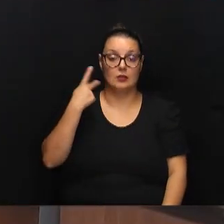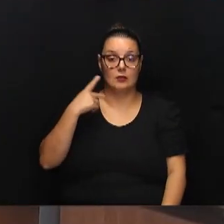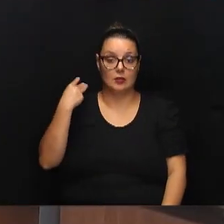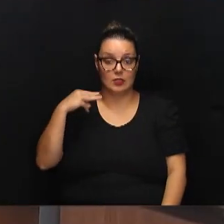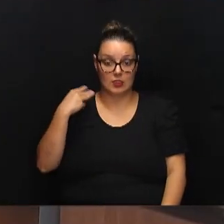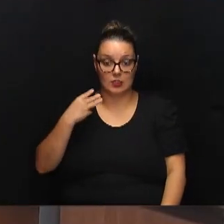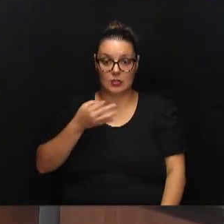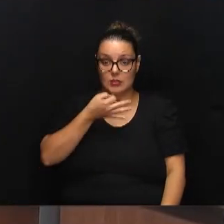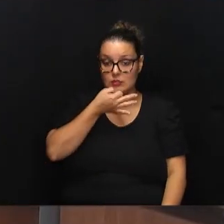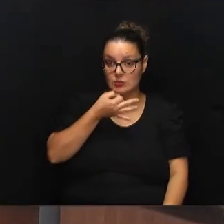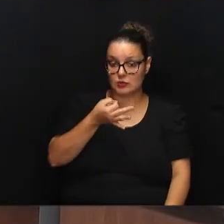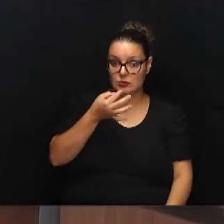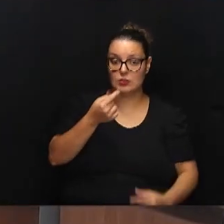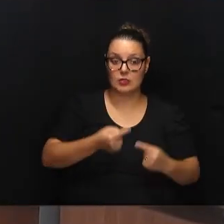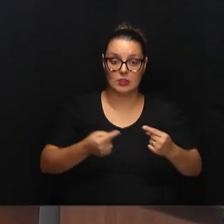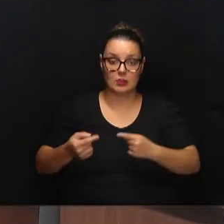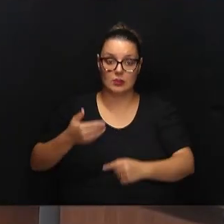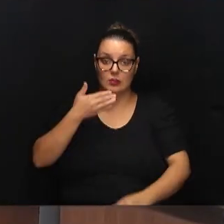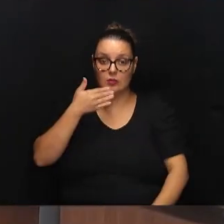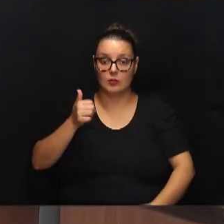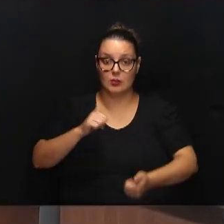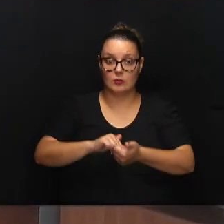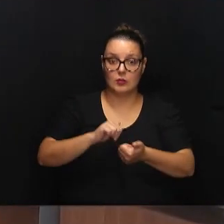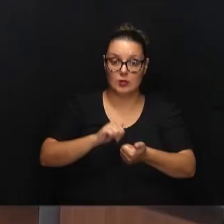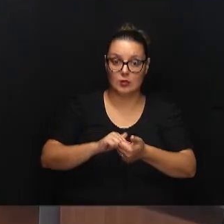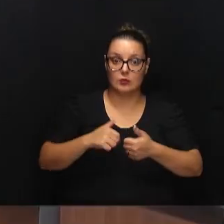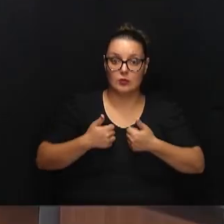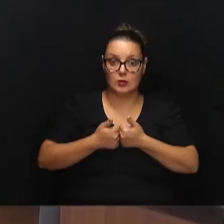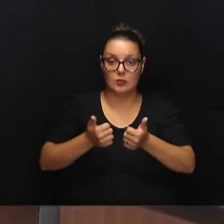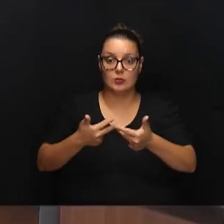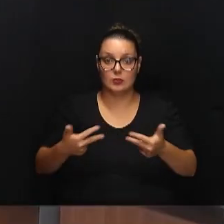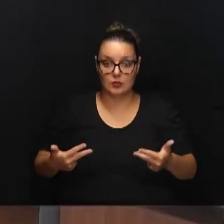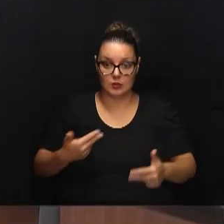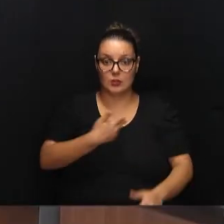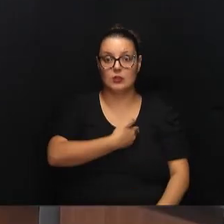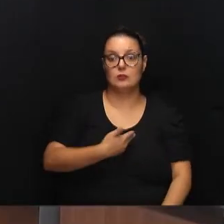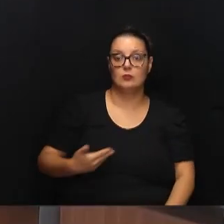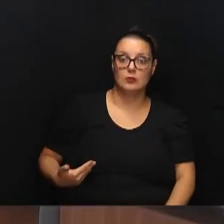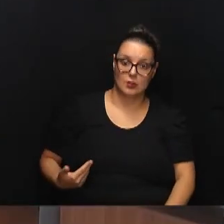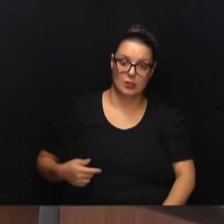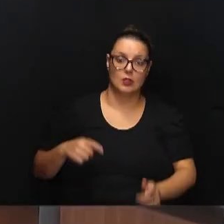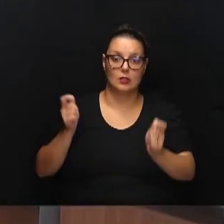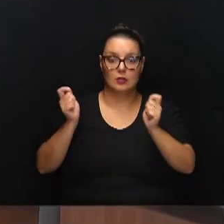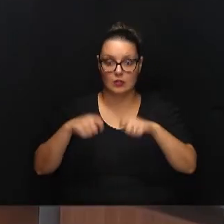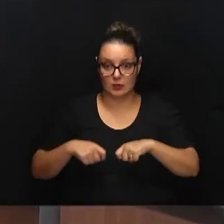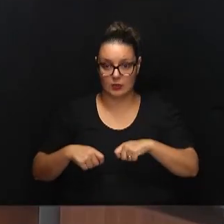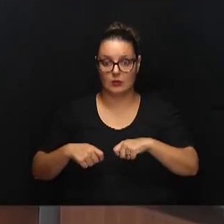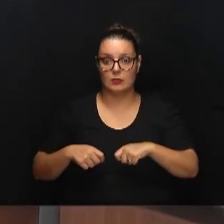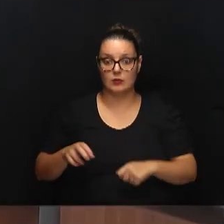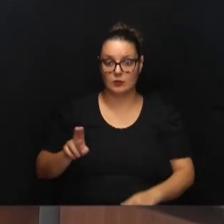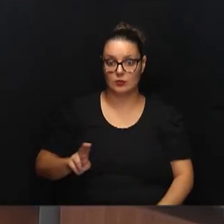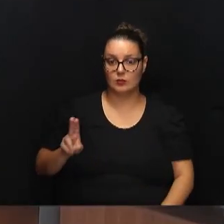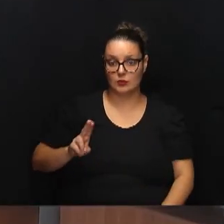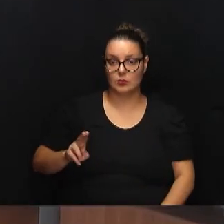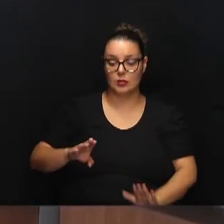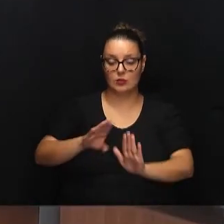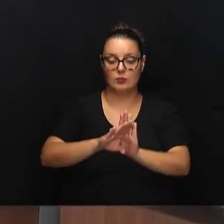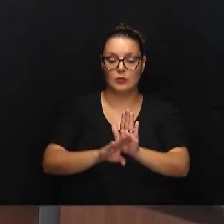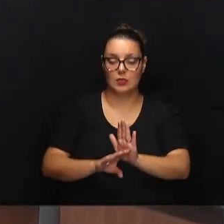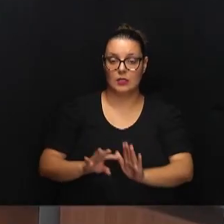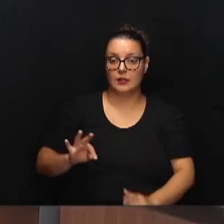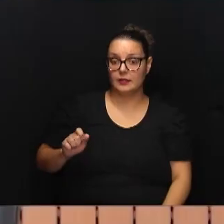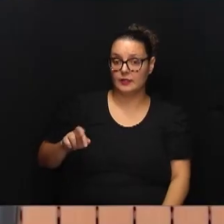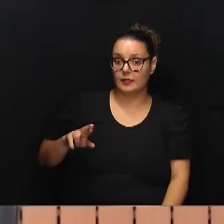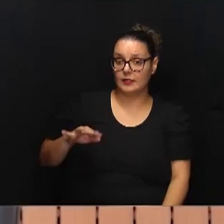Conte sugeriu a discussão da melhora da qualidade do transporte público e da possibilidade da implantação do programa Tarifa Zero